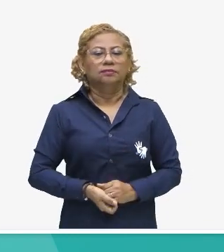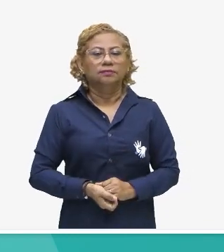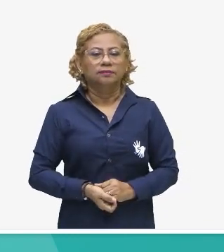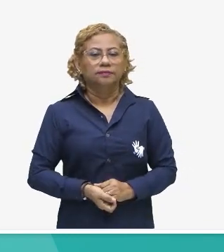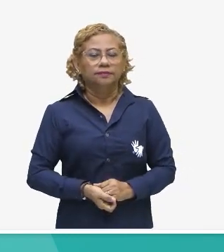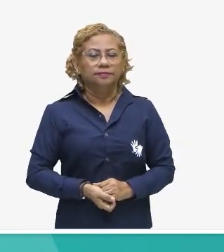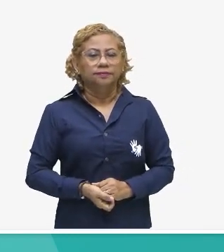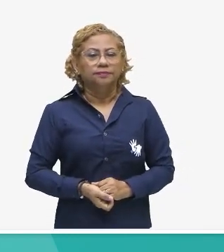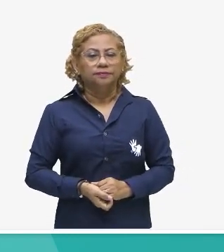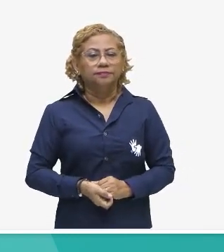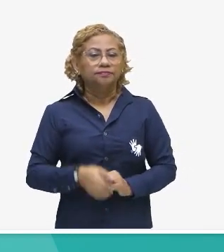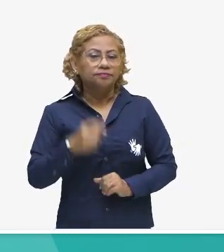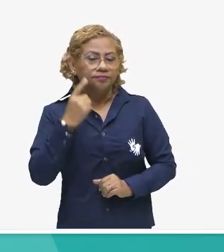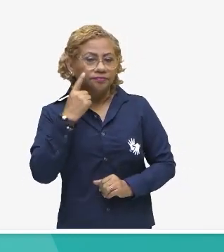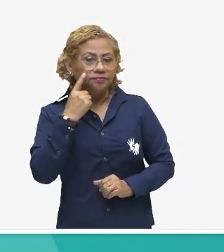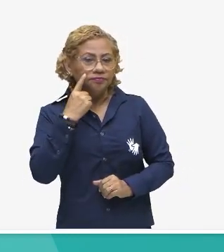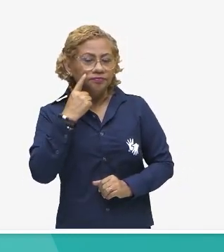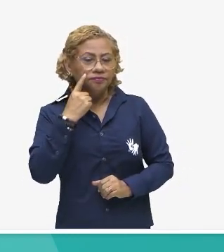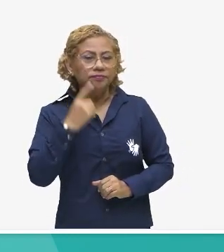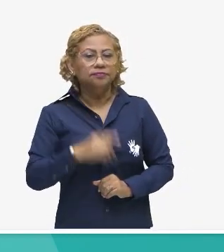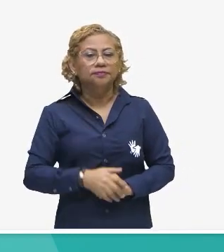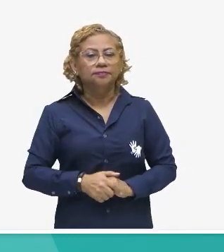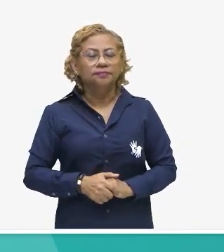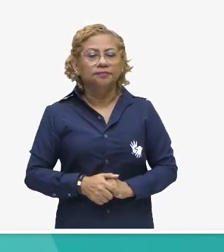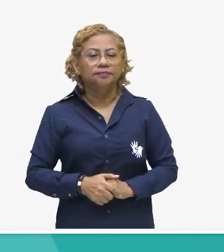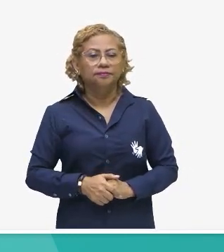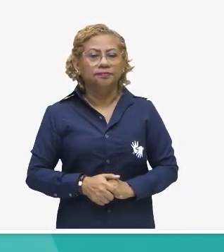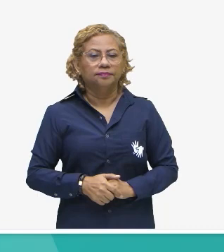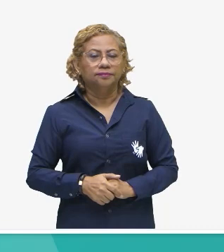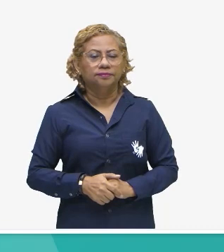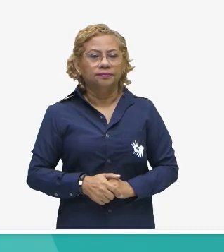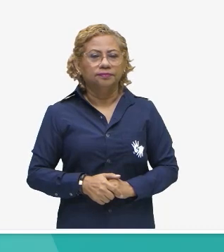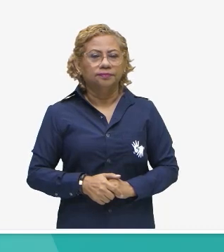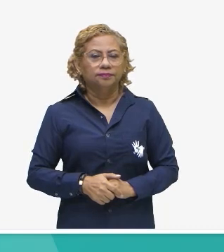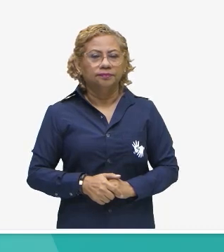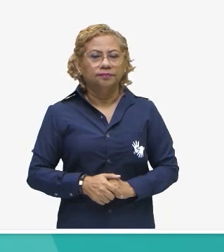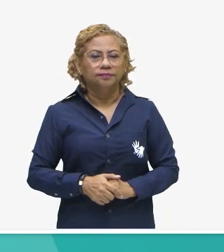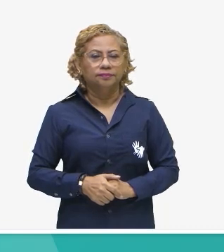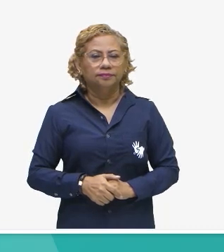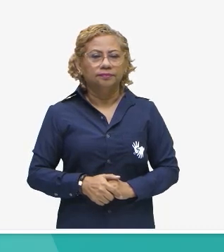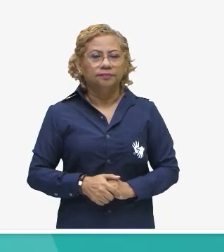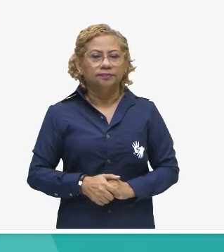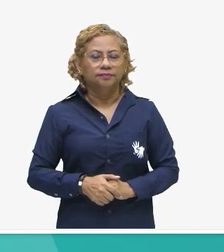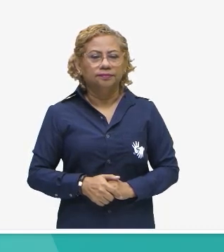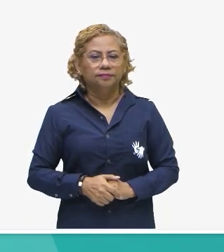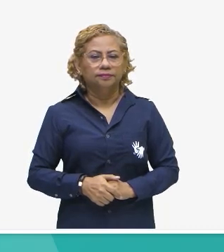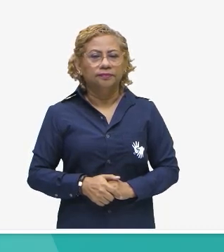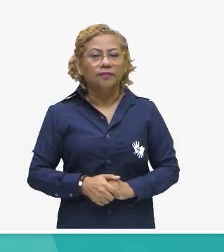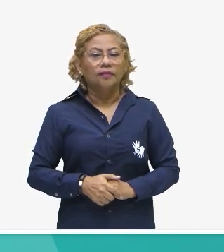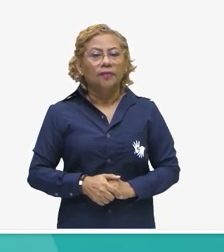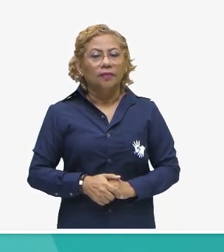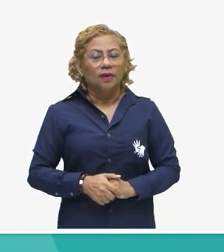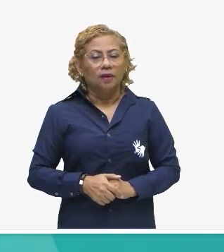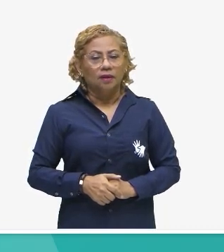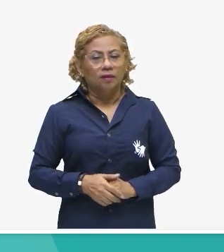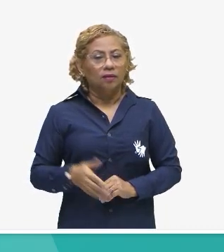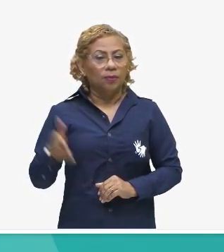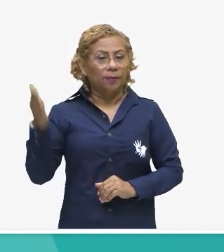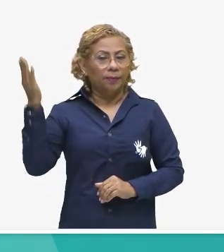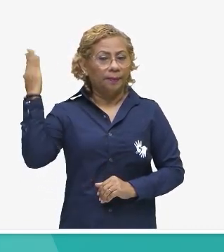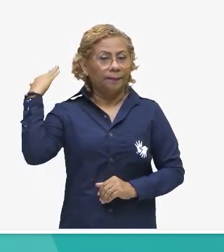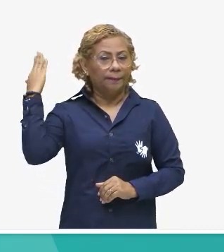vamos ver o próximo aqui. O passado, uma coisa que já aconteceu,